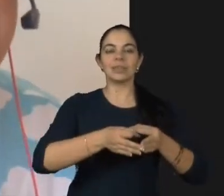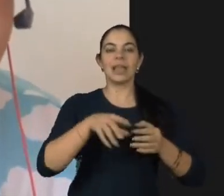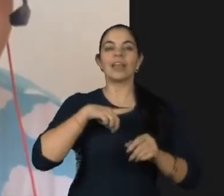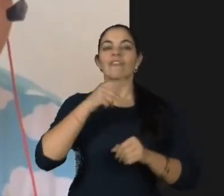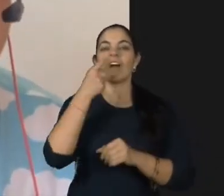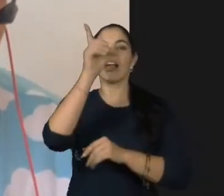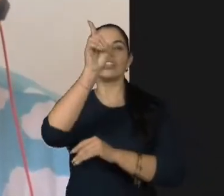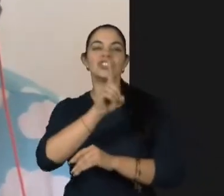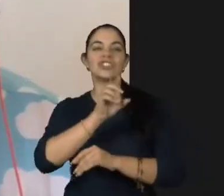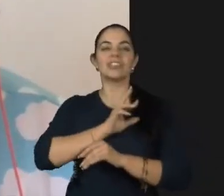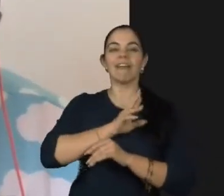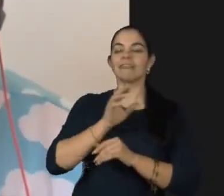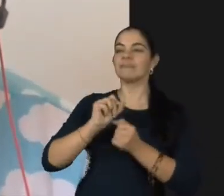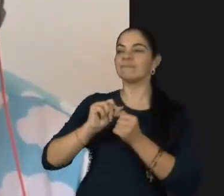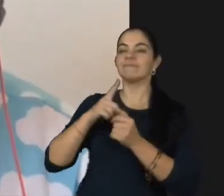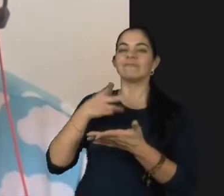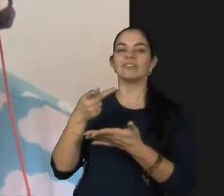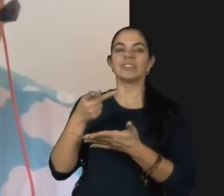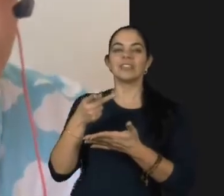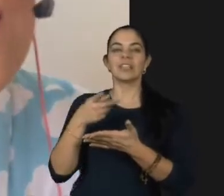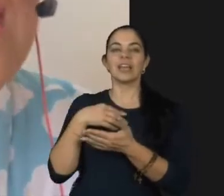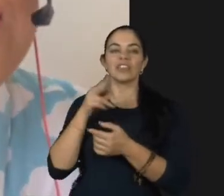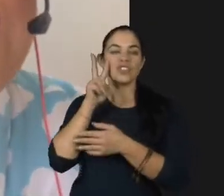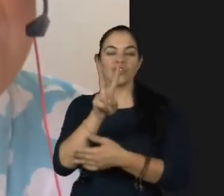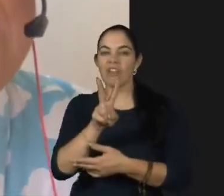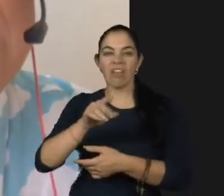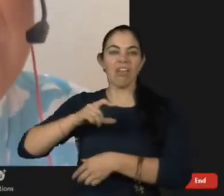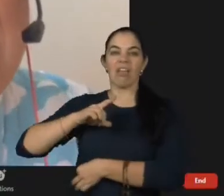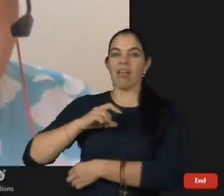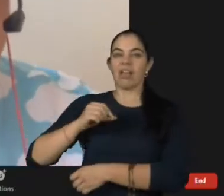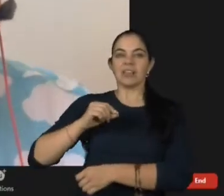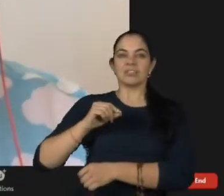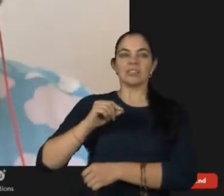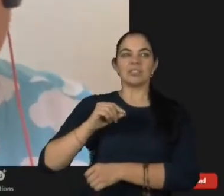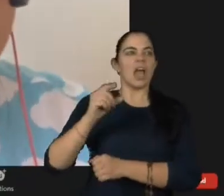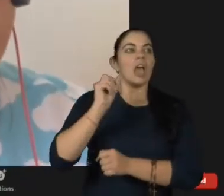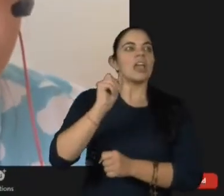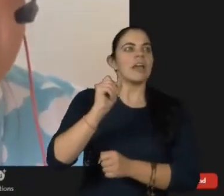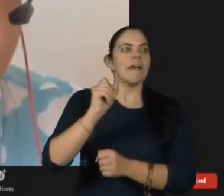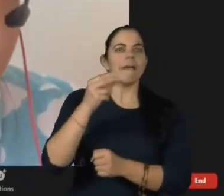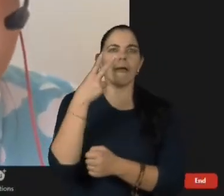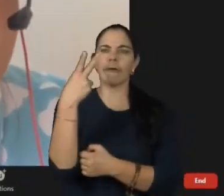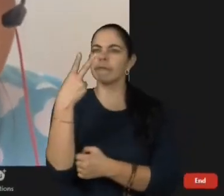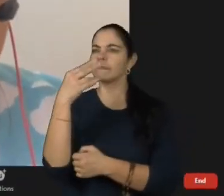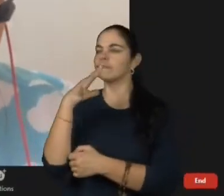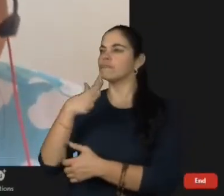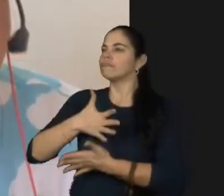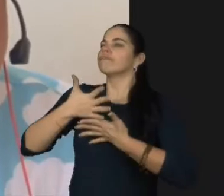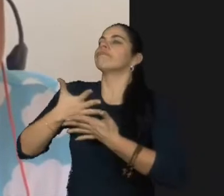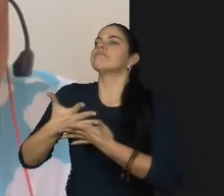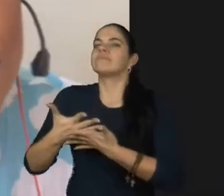fala de representatividade, a fala de desespero, né? A fala de quem nos inspira, o que